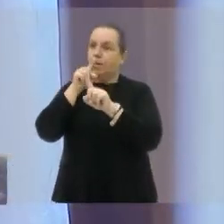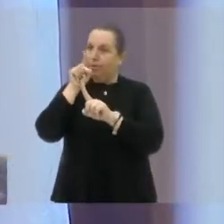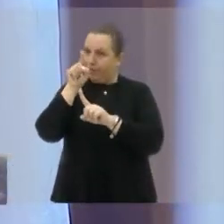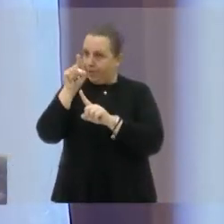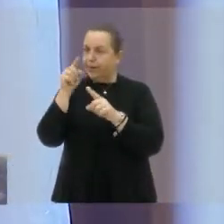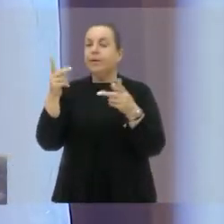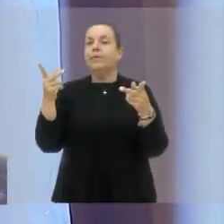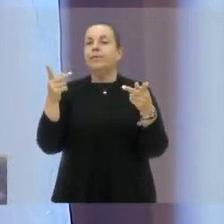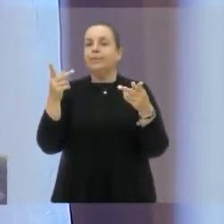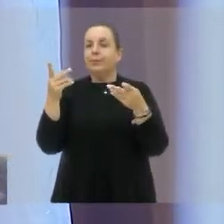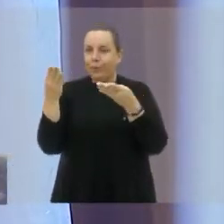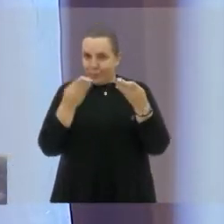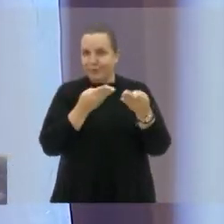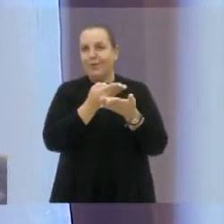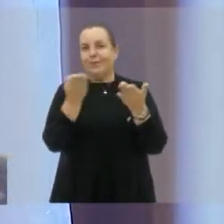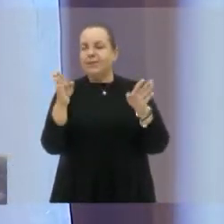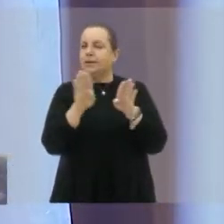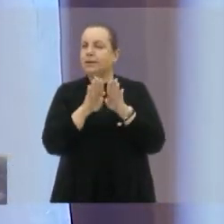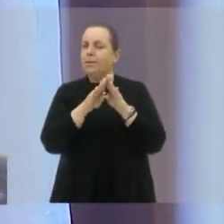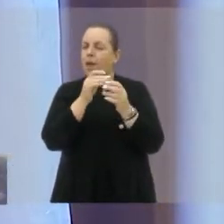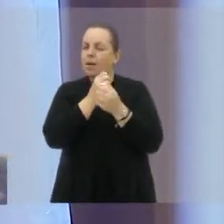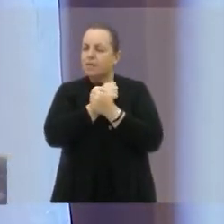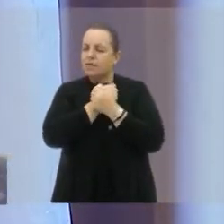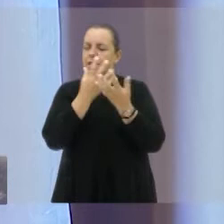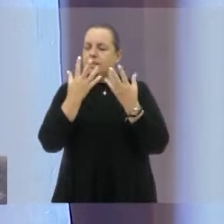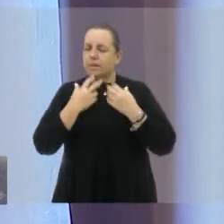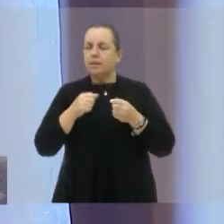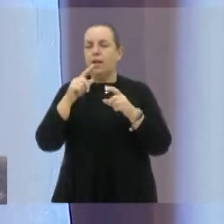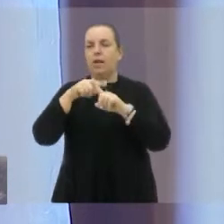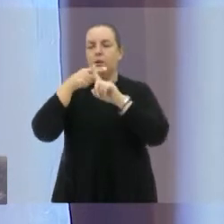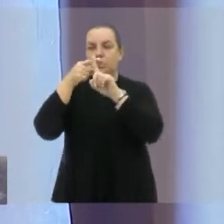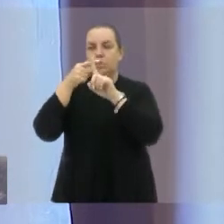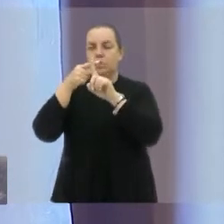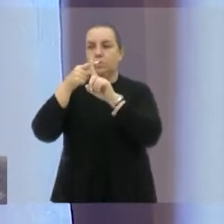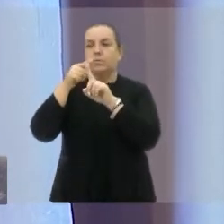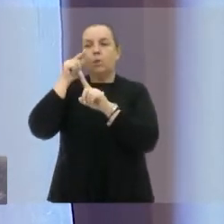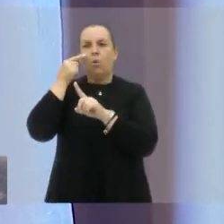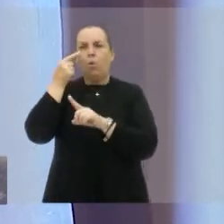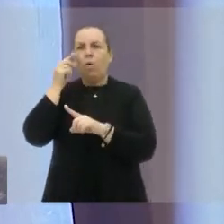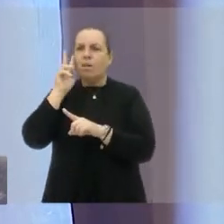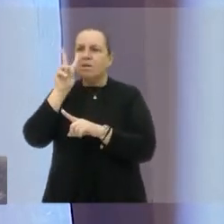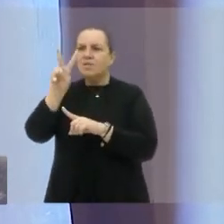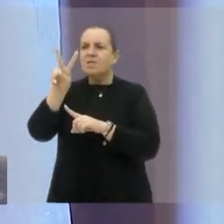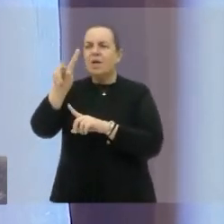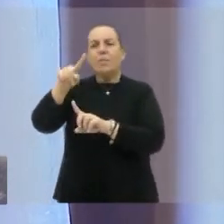a abraçar também esta cruz. E olhe para esta cruz, você vai perceber